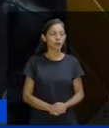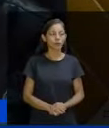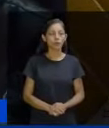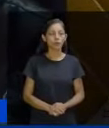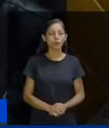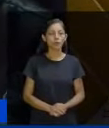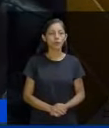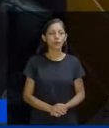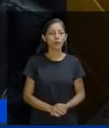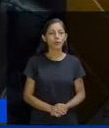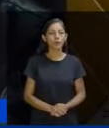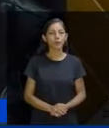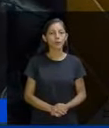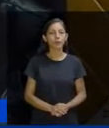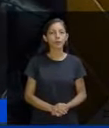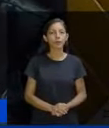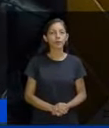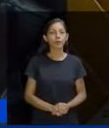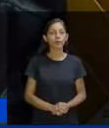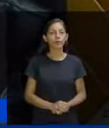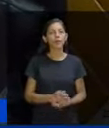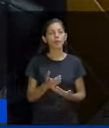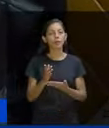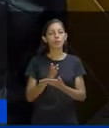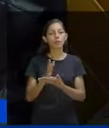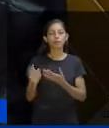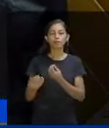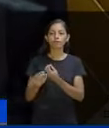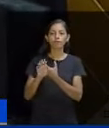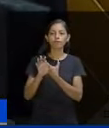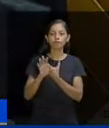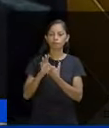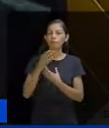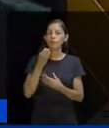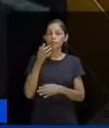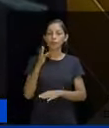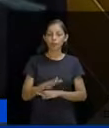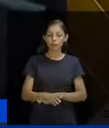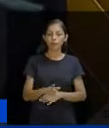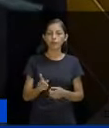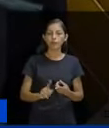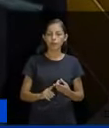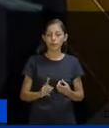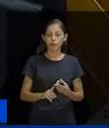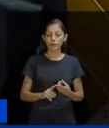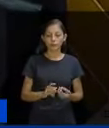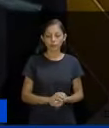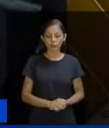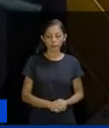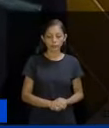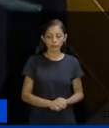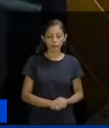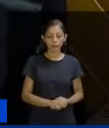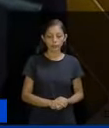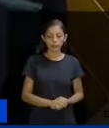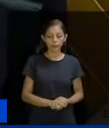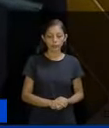advogado presente também de forma virtual, aqueles que nos assistem pela plataforma do